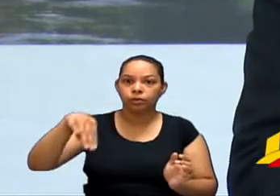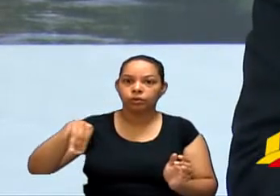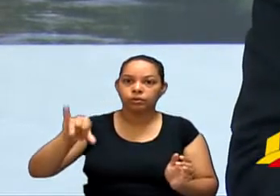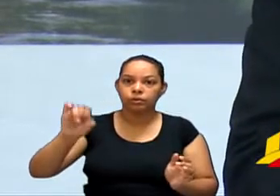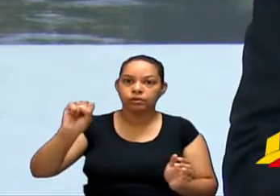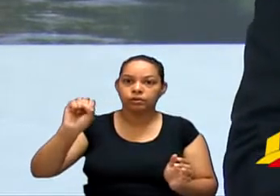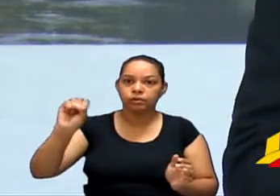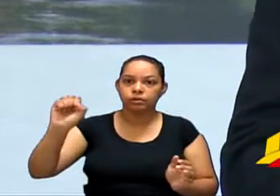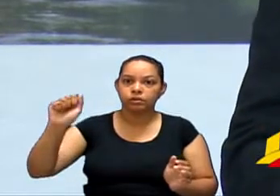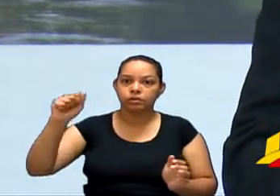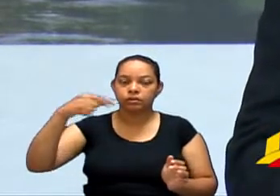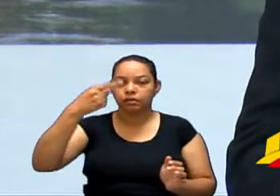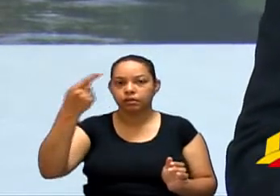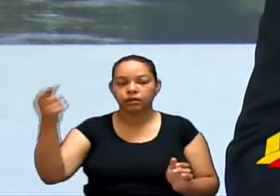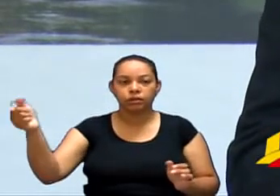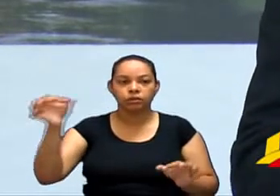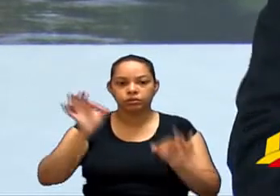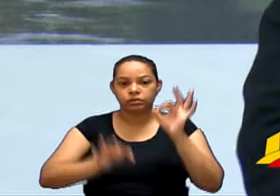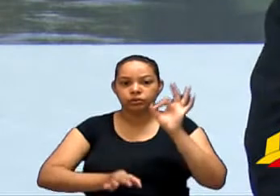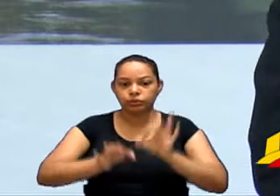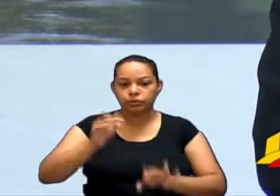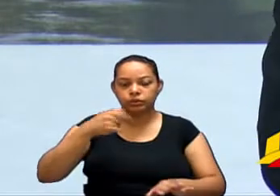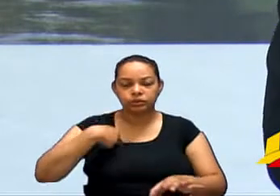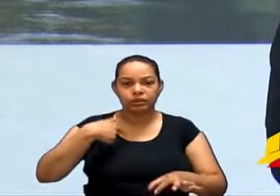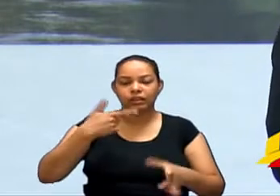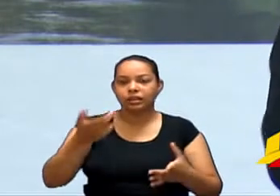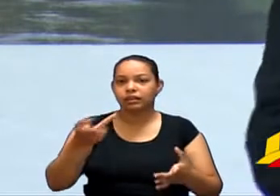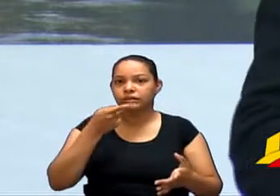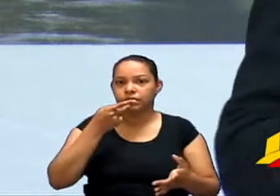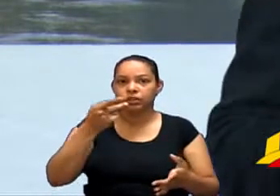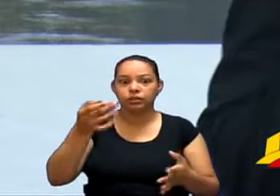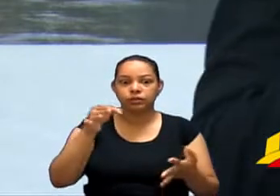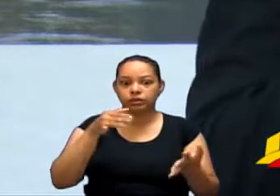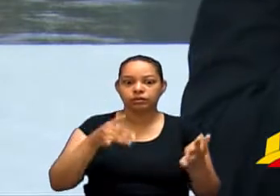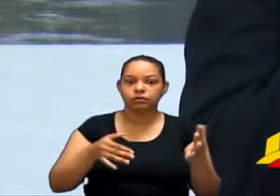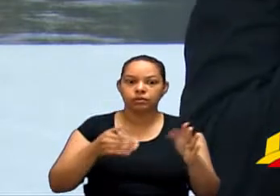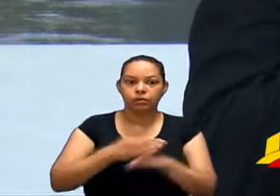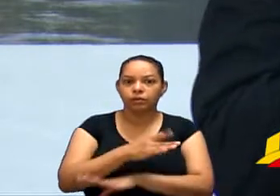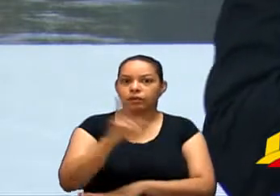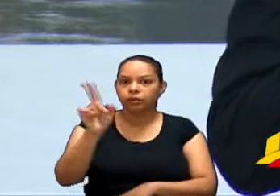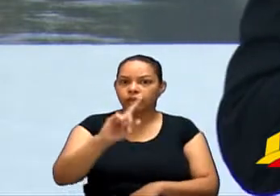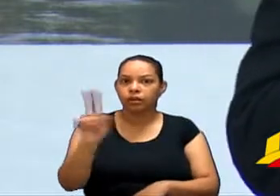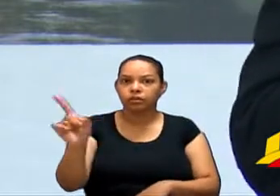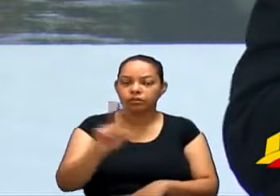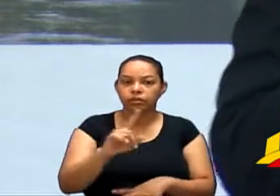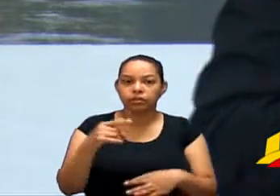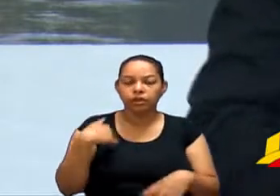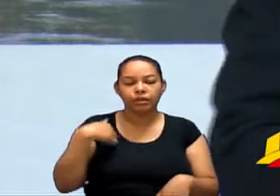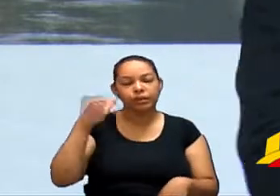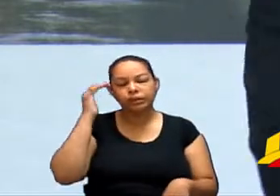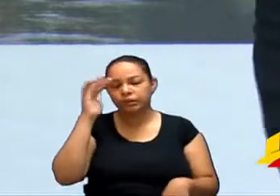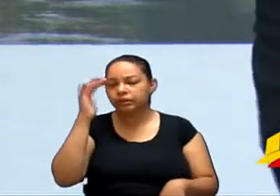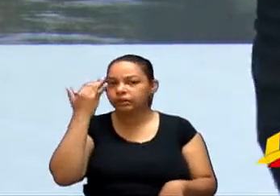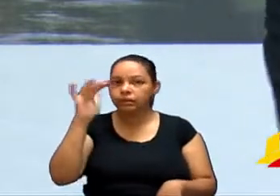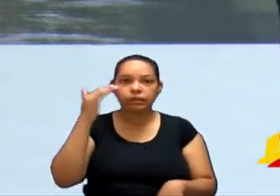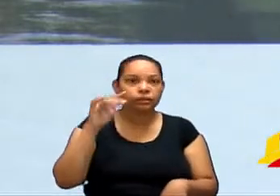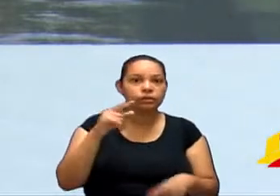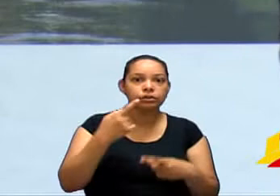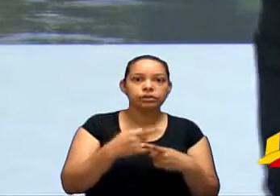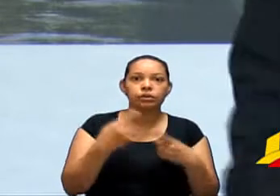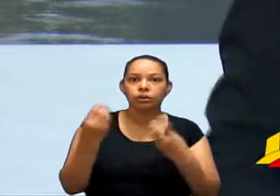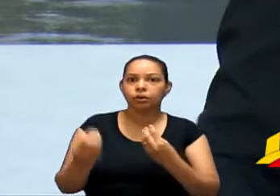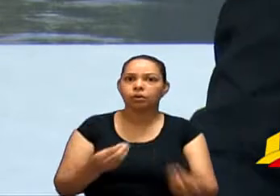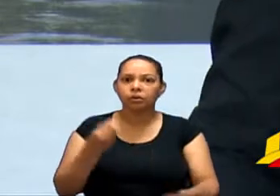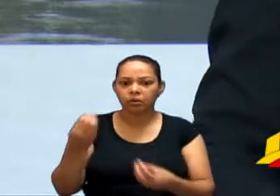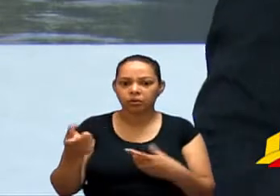projeto assim eu não eu não consigo entender é qual aonde e quem